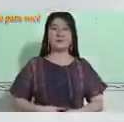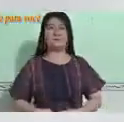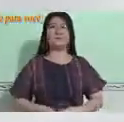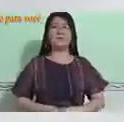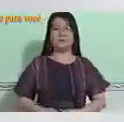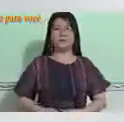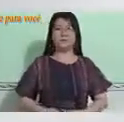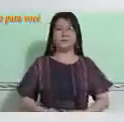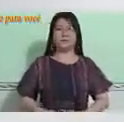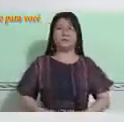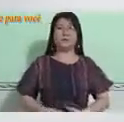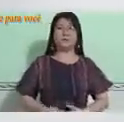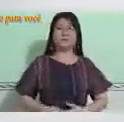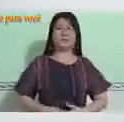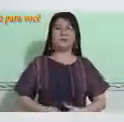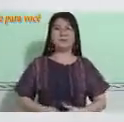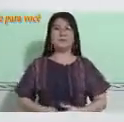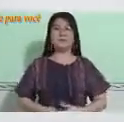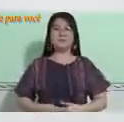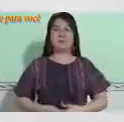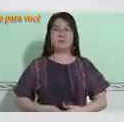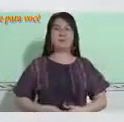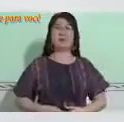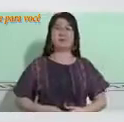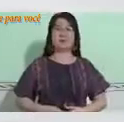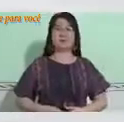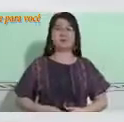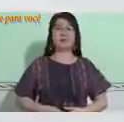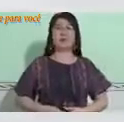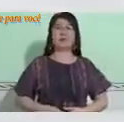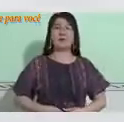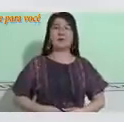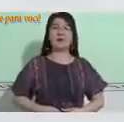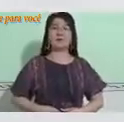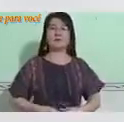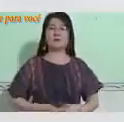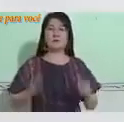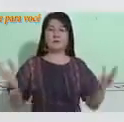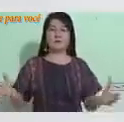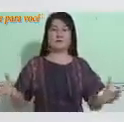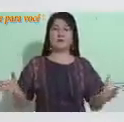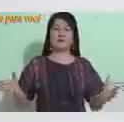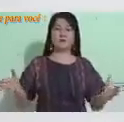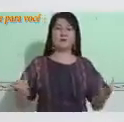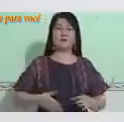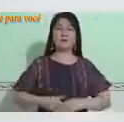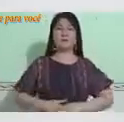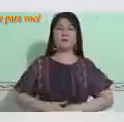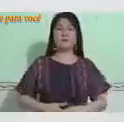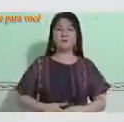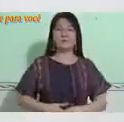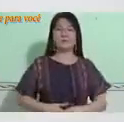que podem ser aplicados diretamente no local, na forma de pomadas ou óvulos, ou comprimidos para ingestão